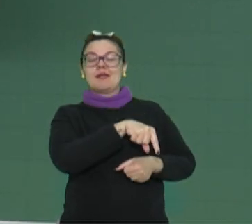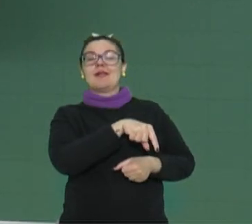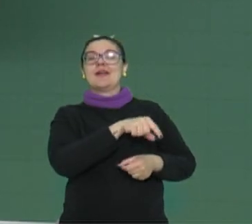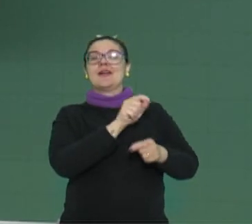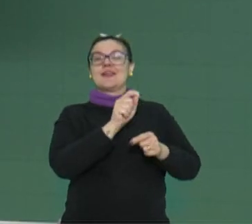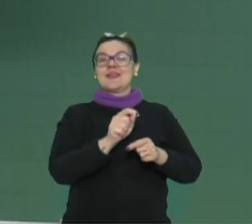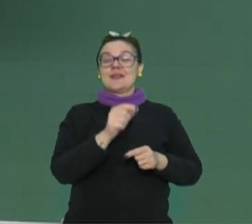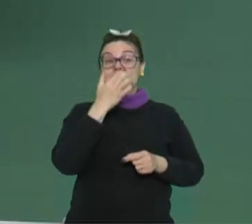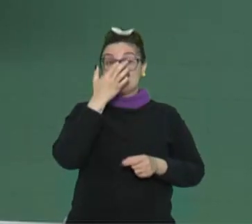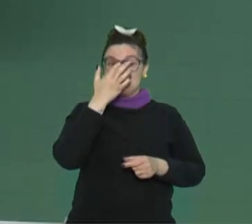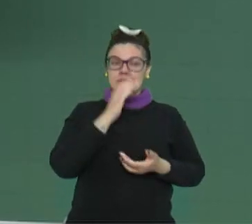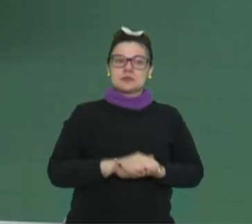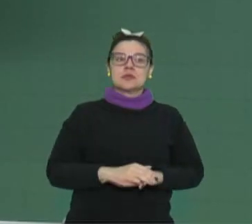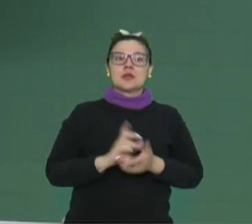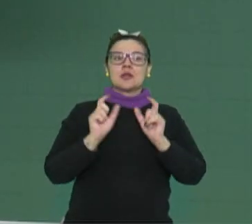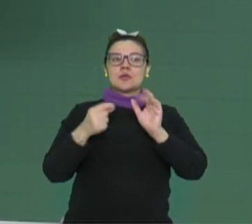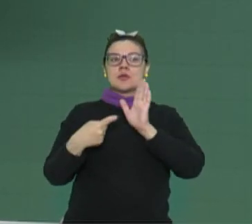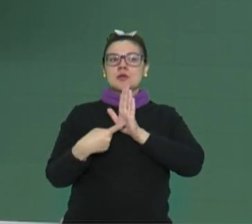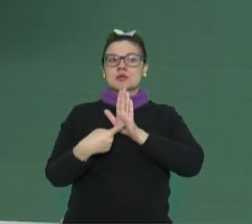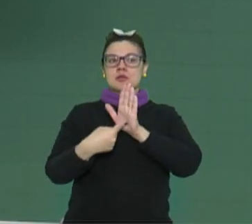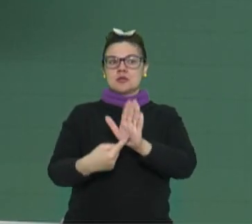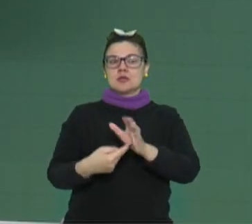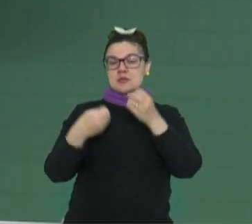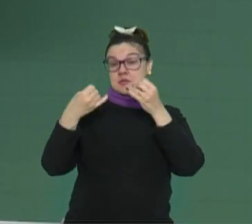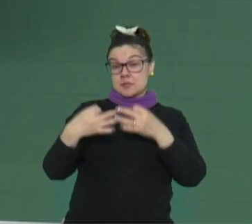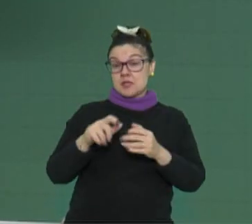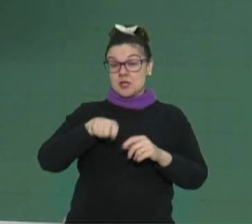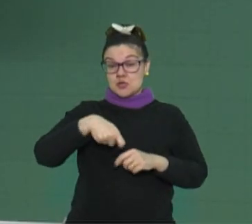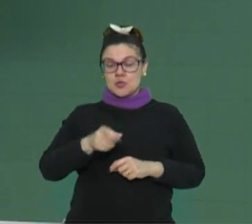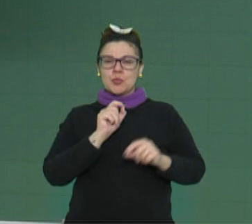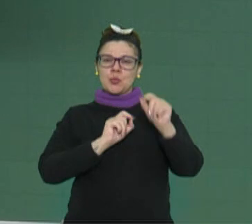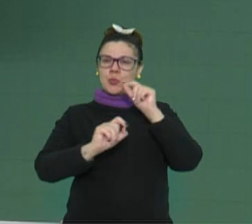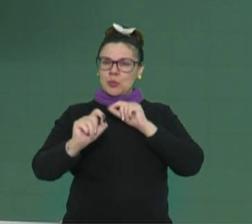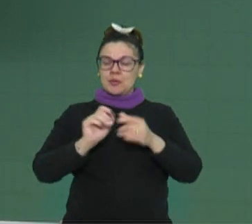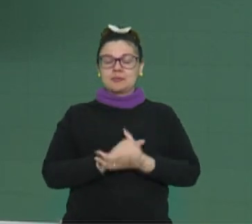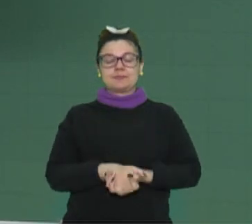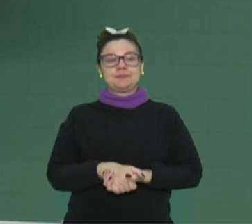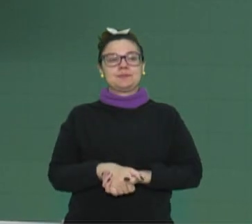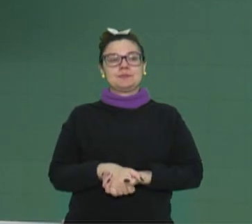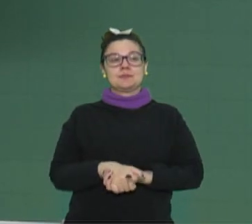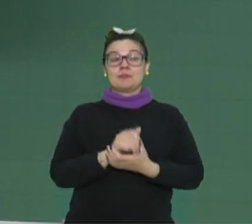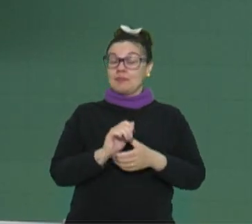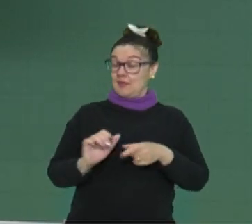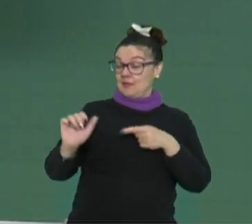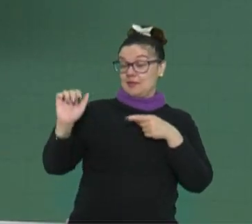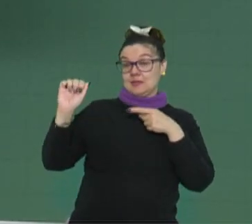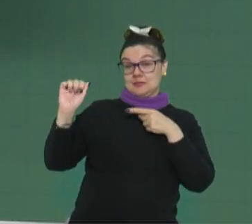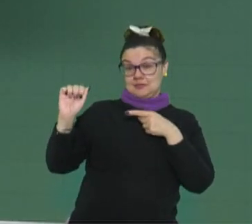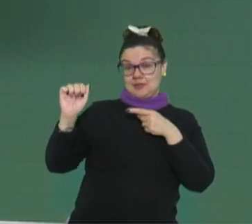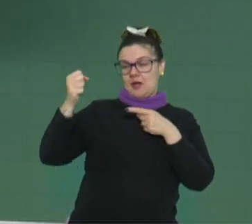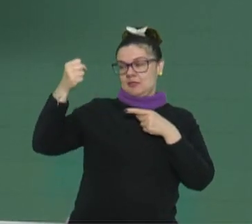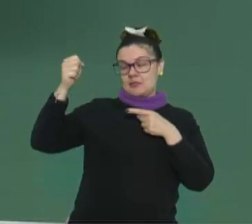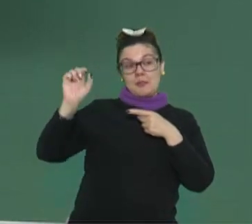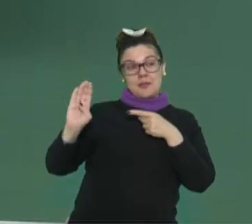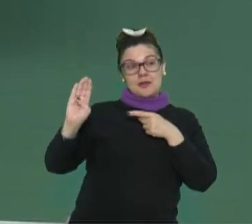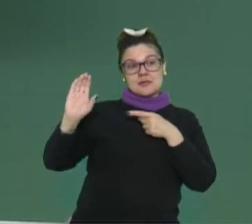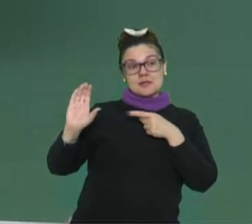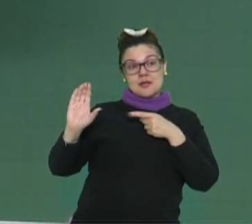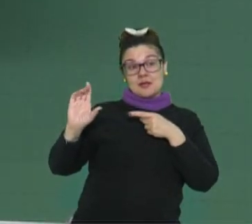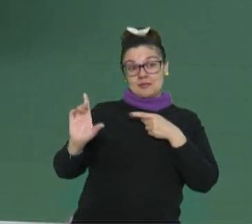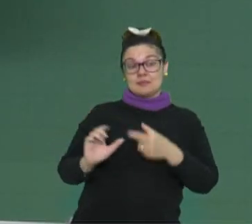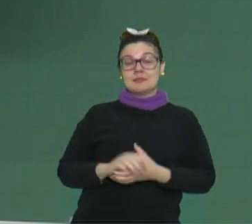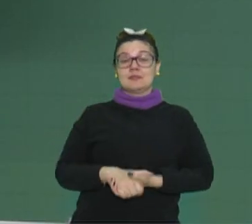vai ser um calote, o que Kant diz a respeito dessa ação, desse tipo de ação? Vamos ver qual é a questão